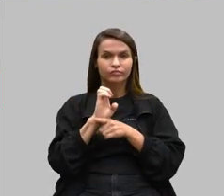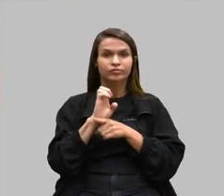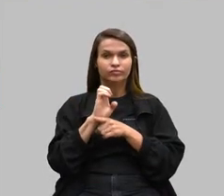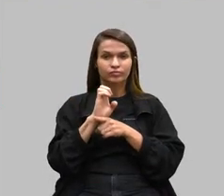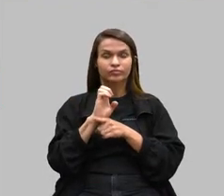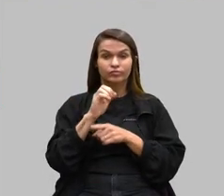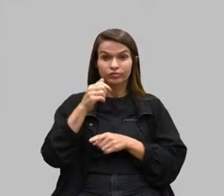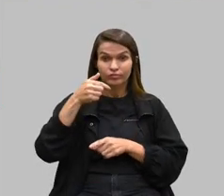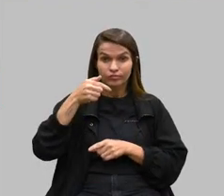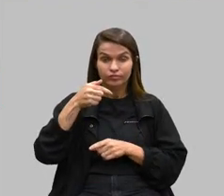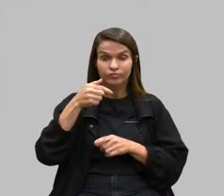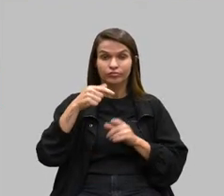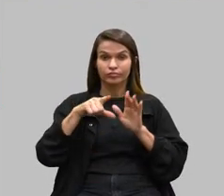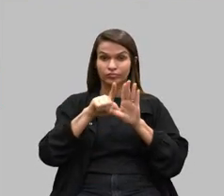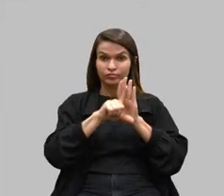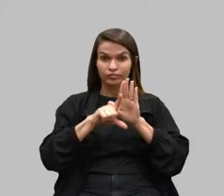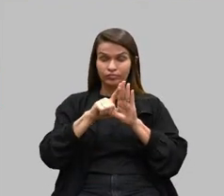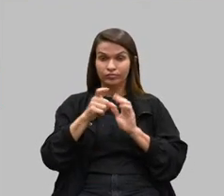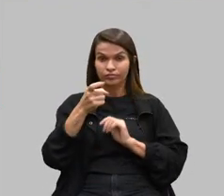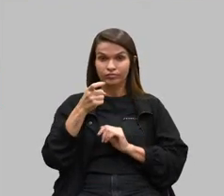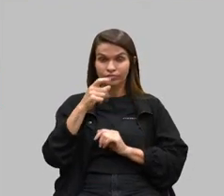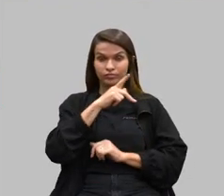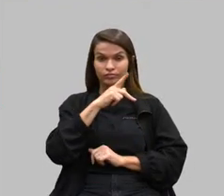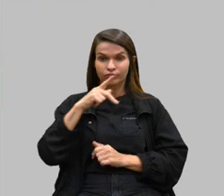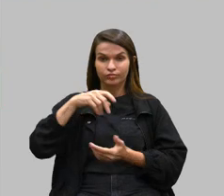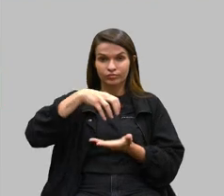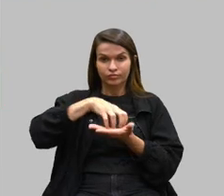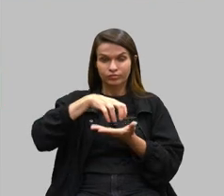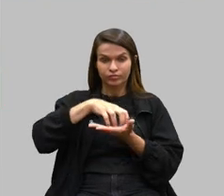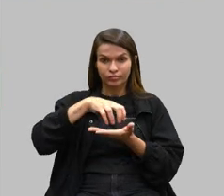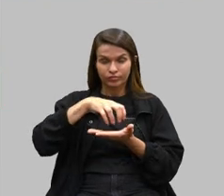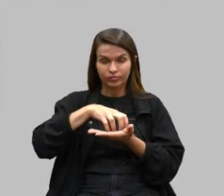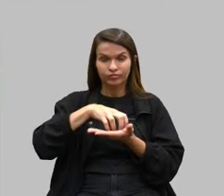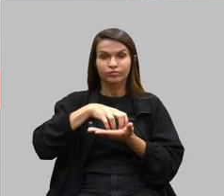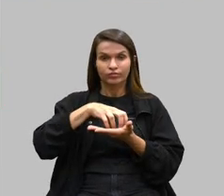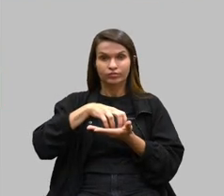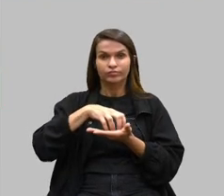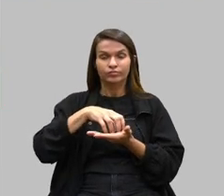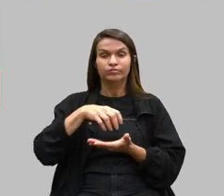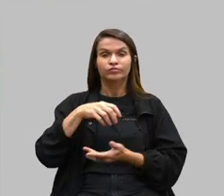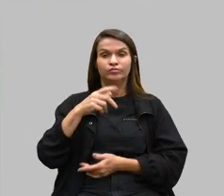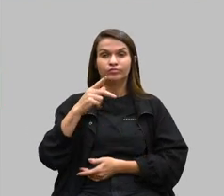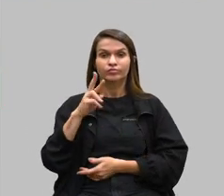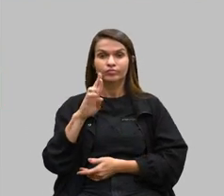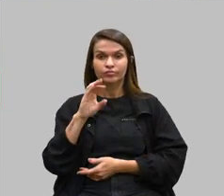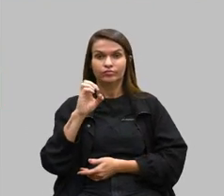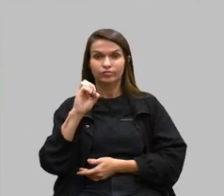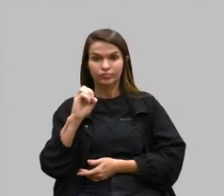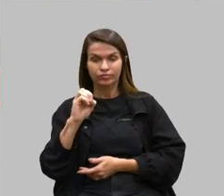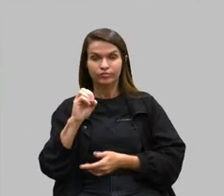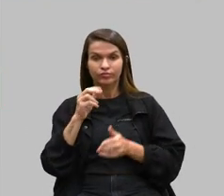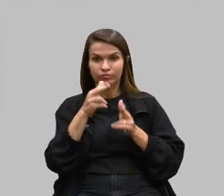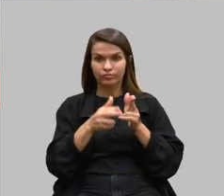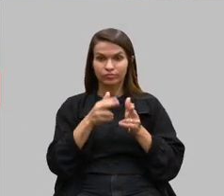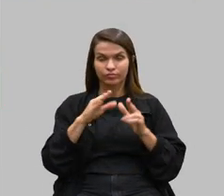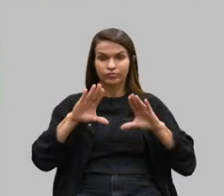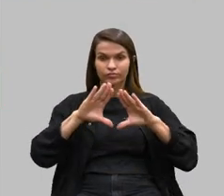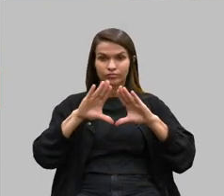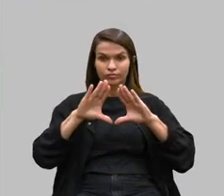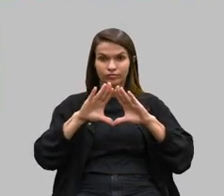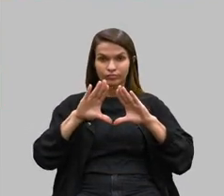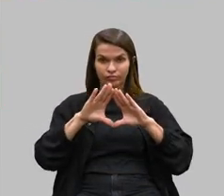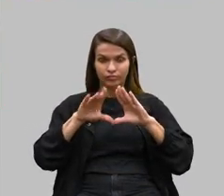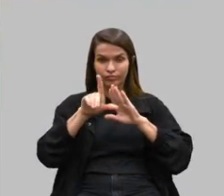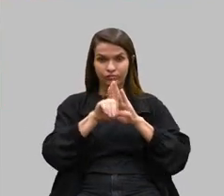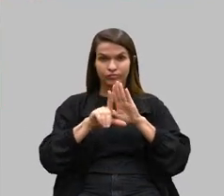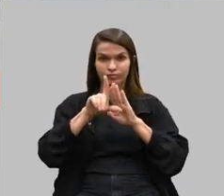legislaturas e ex-presidente da comissão extraordinária pró ferrovias da Assembleia Legislativa de Minas